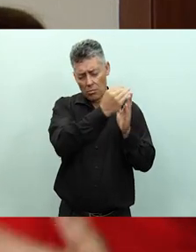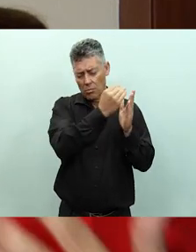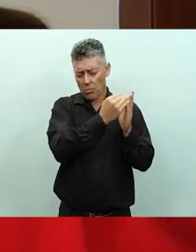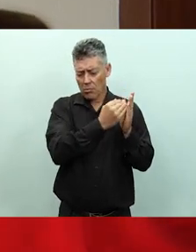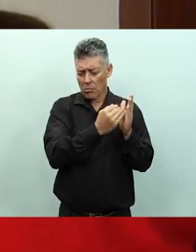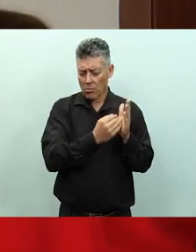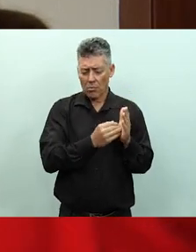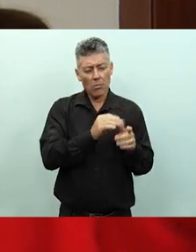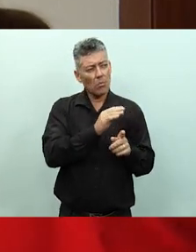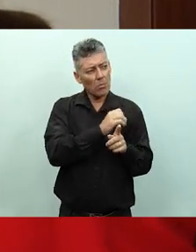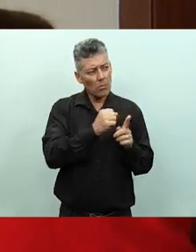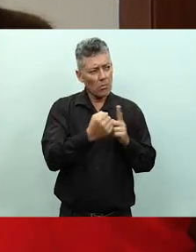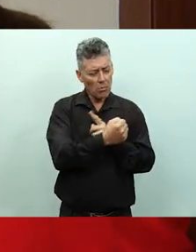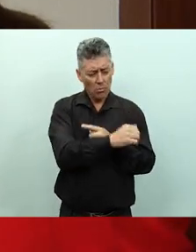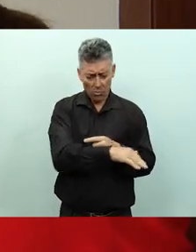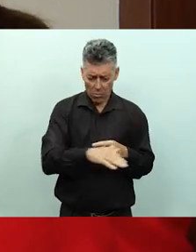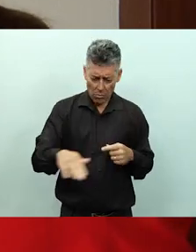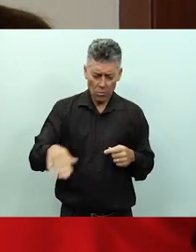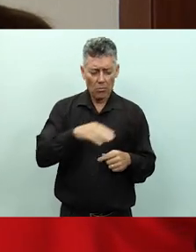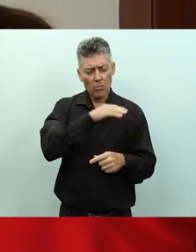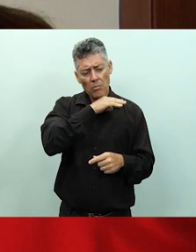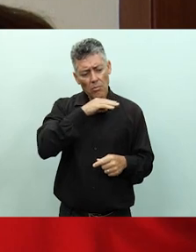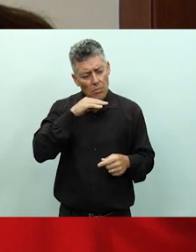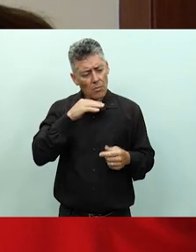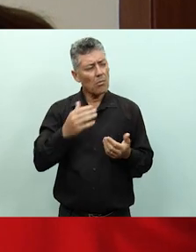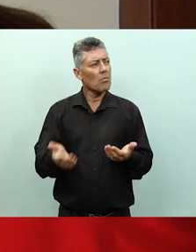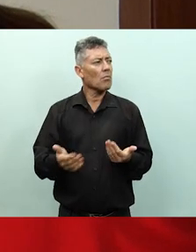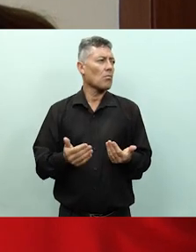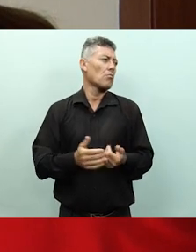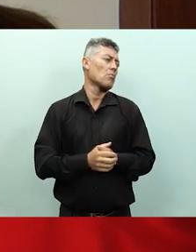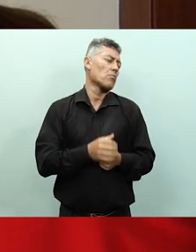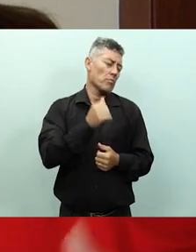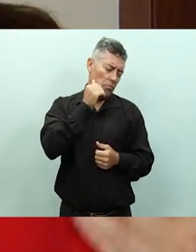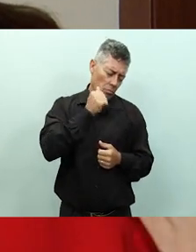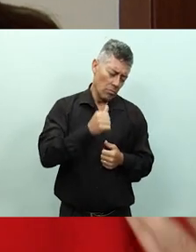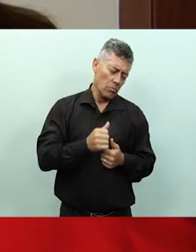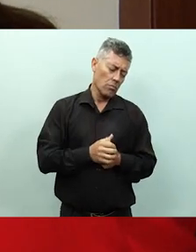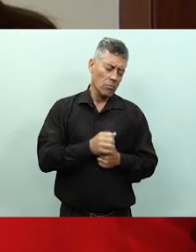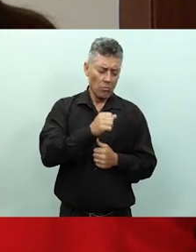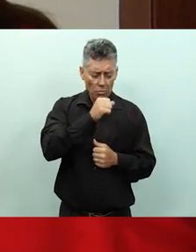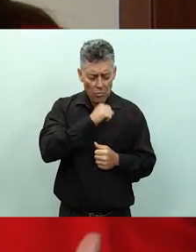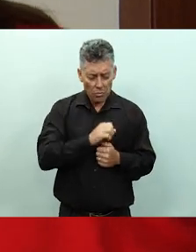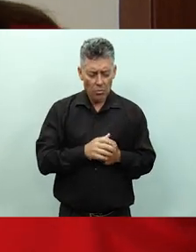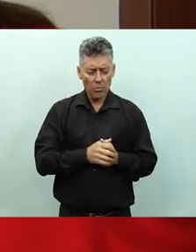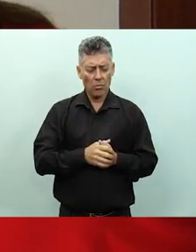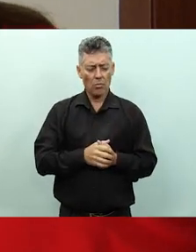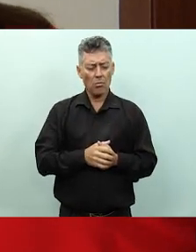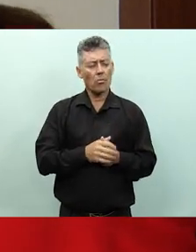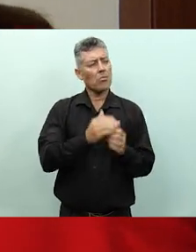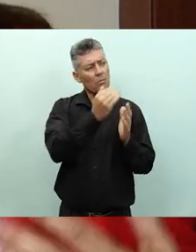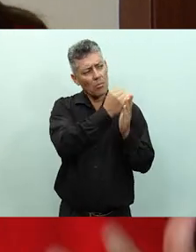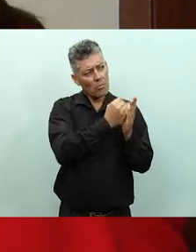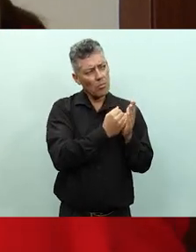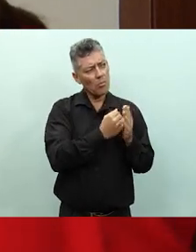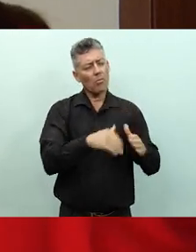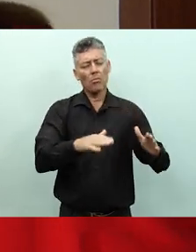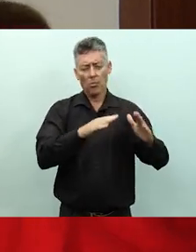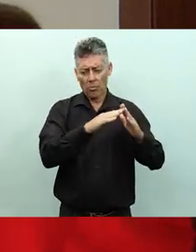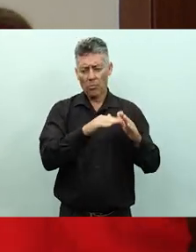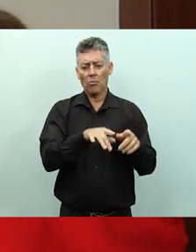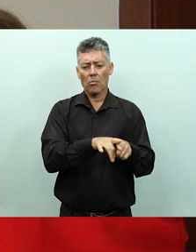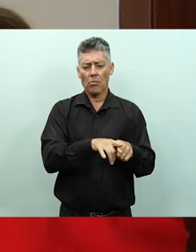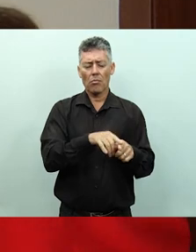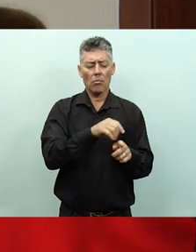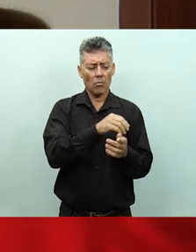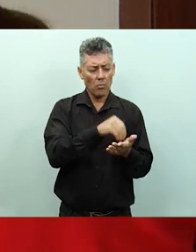também programas de assistência à criança, ao adolescente, ao jovem, às mulheres, aos idosos. O programa de